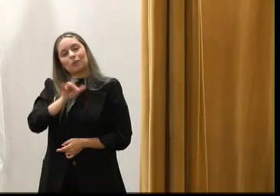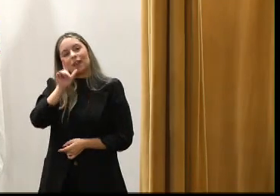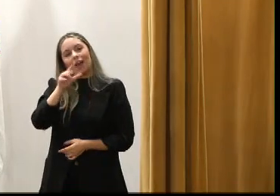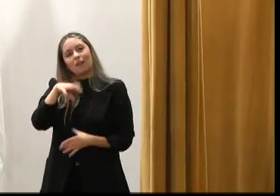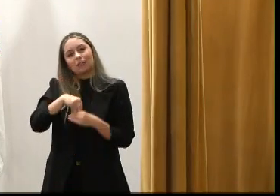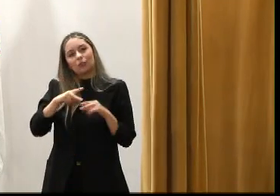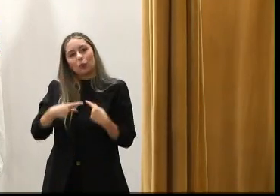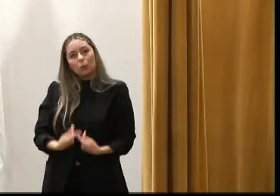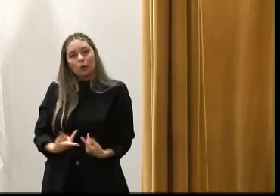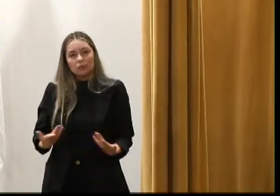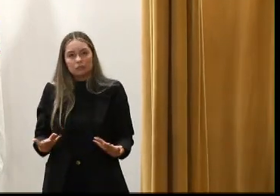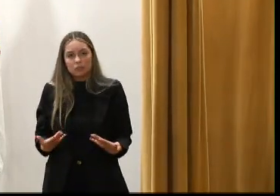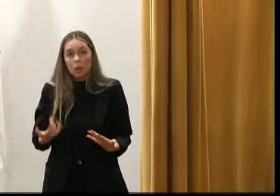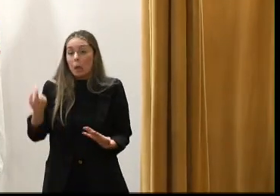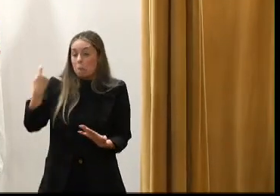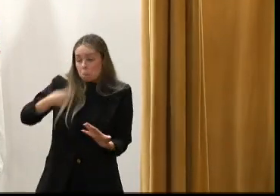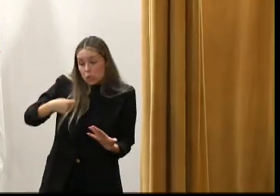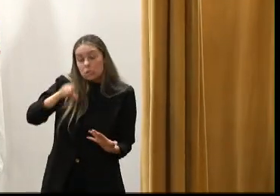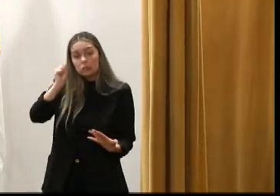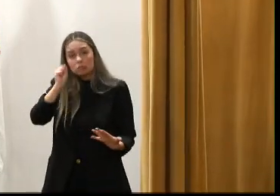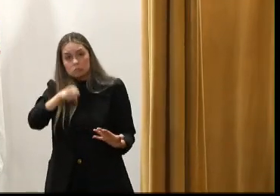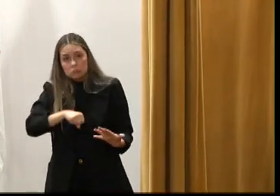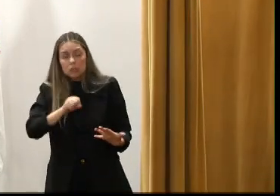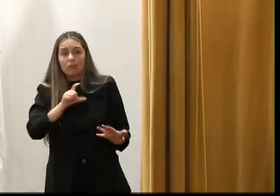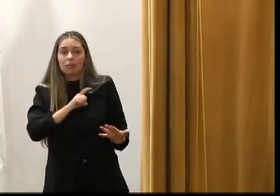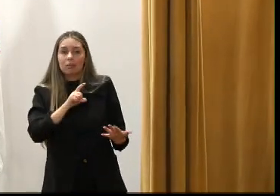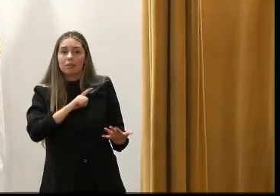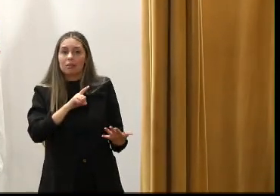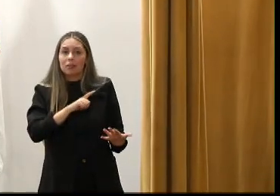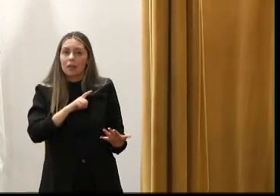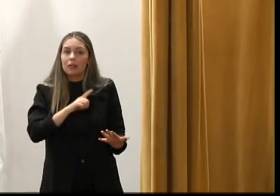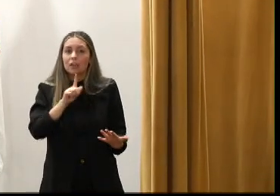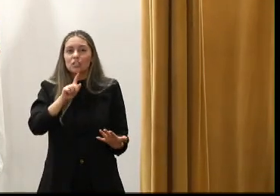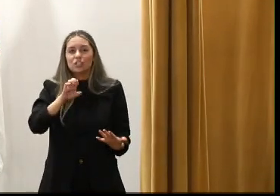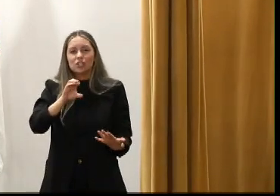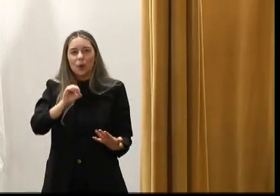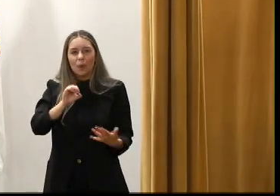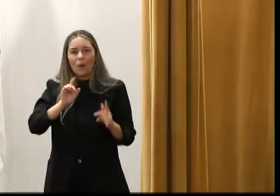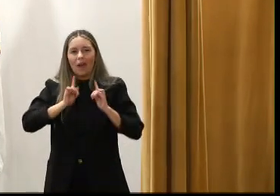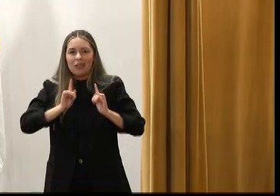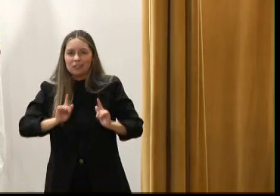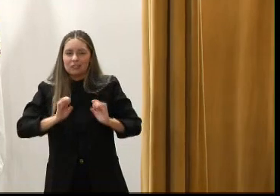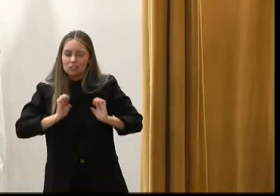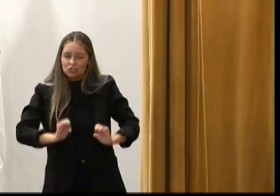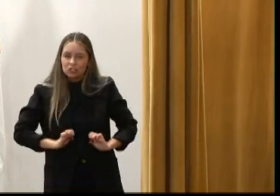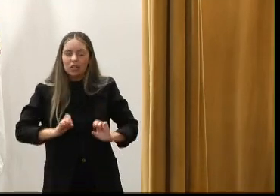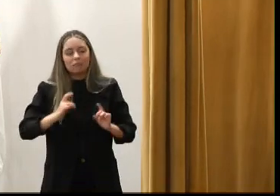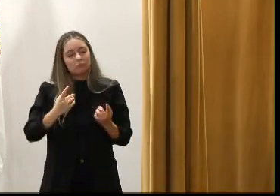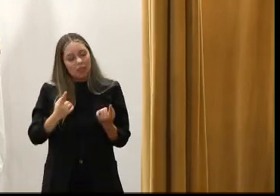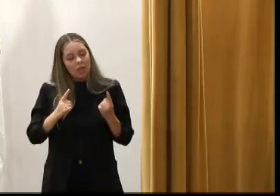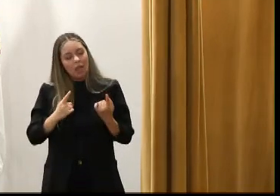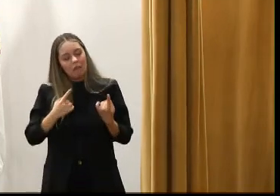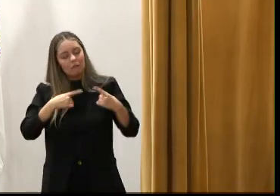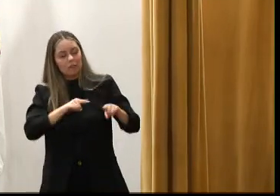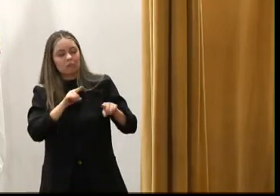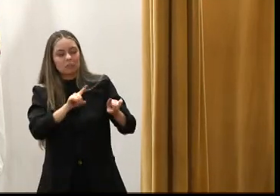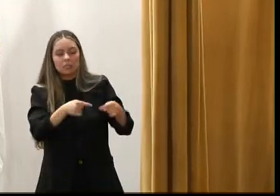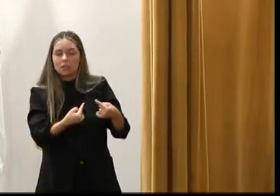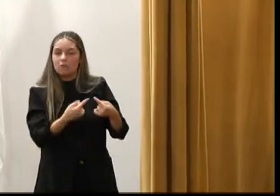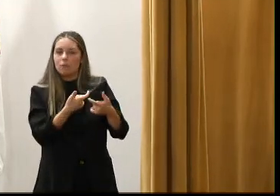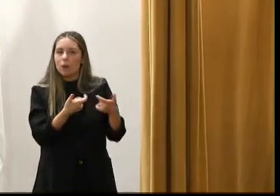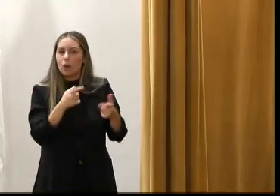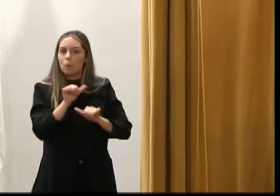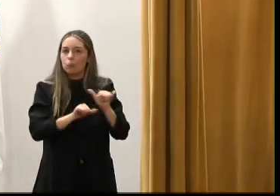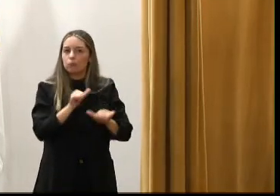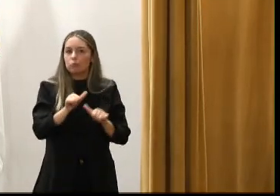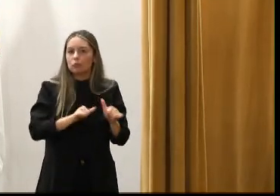água. Precisamos, então, de geoética, né, para enfrentar os desafios das mudanças climáticas e também